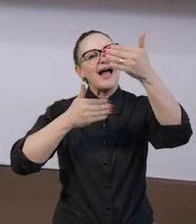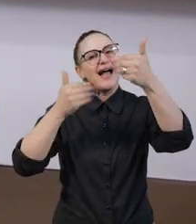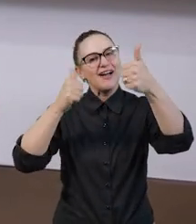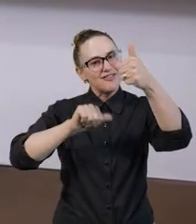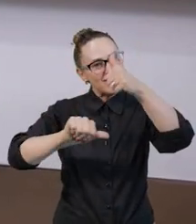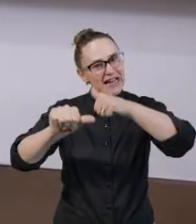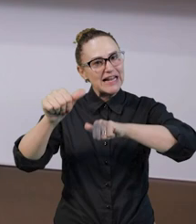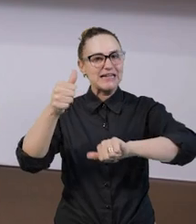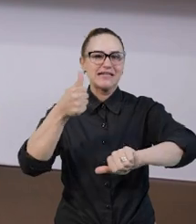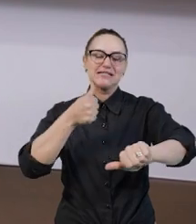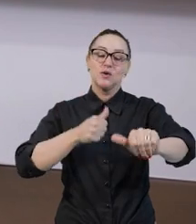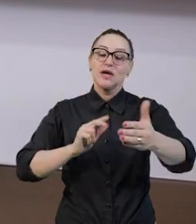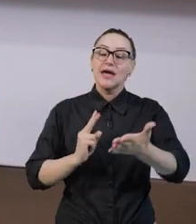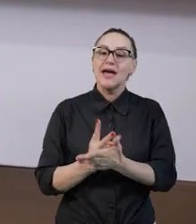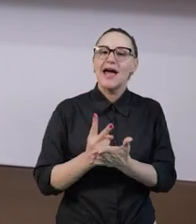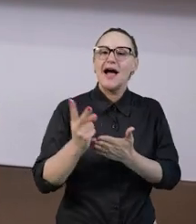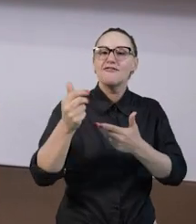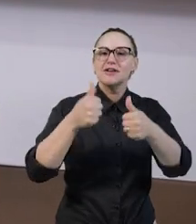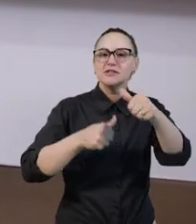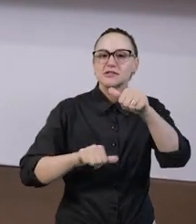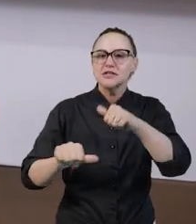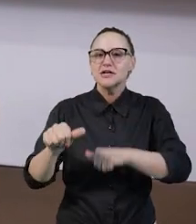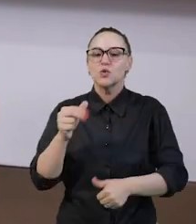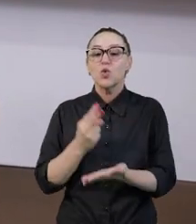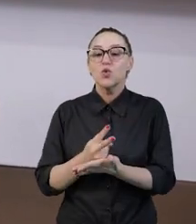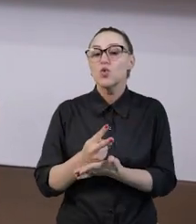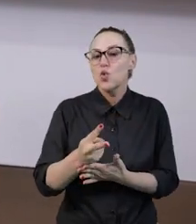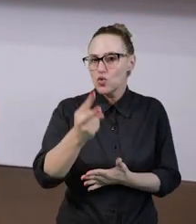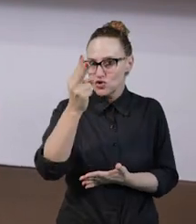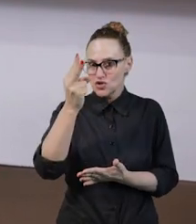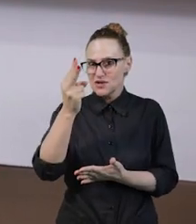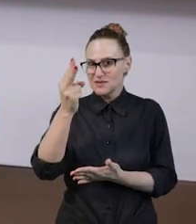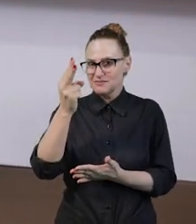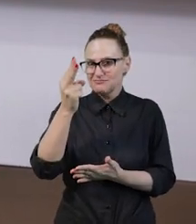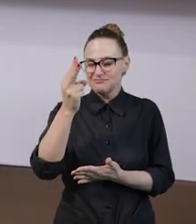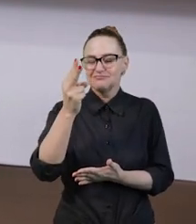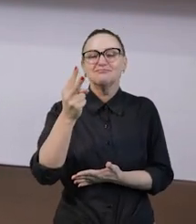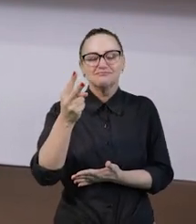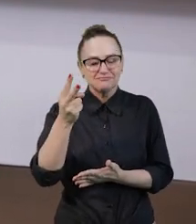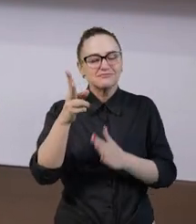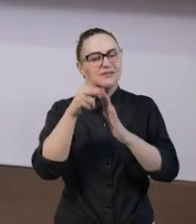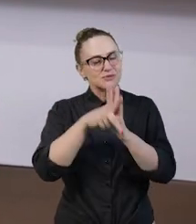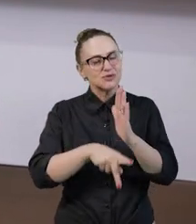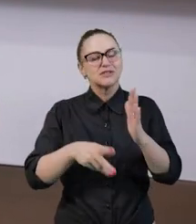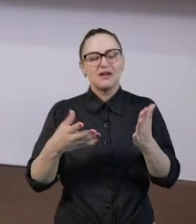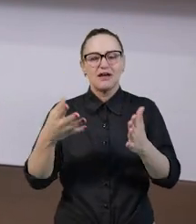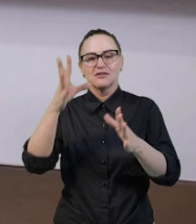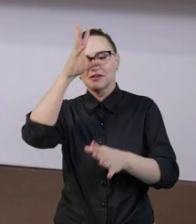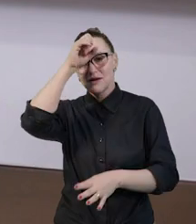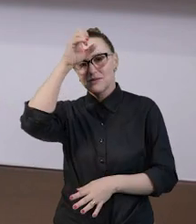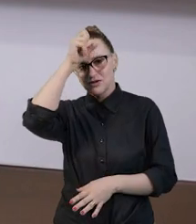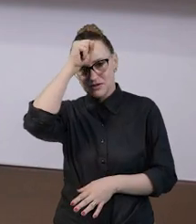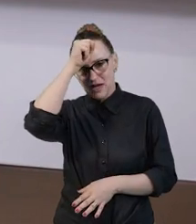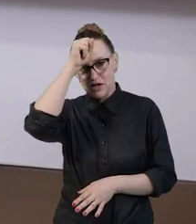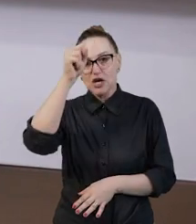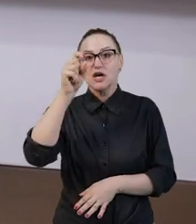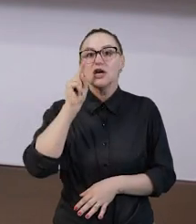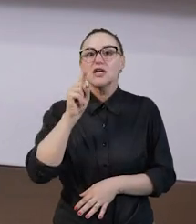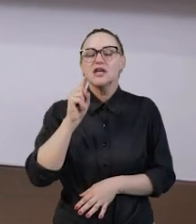dos sujeitos que estão esse processo de aprendizagem Eles são um dos principais indicadores